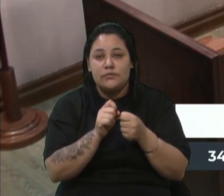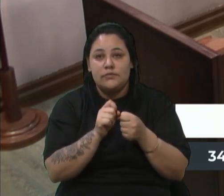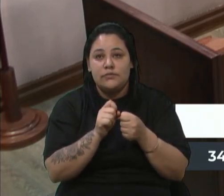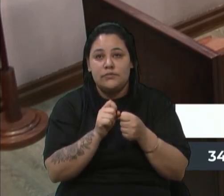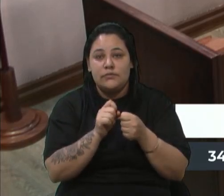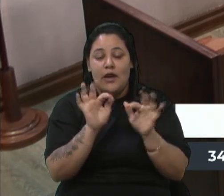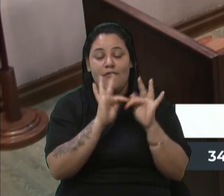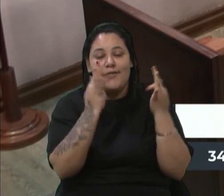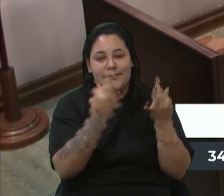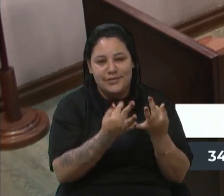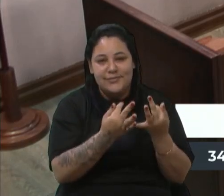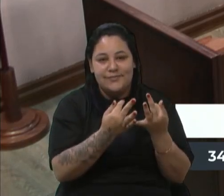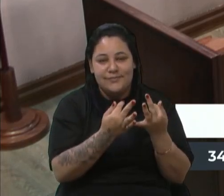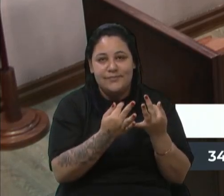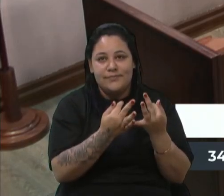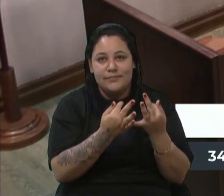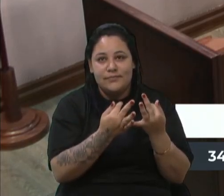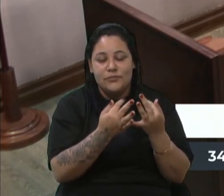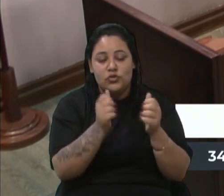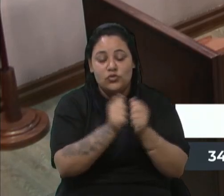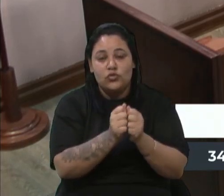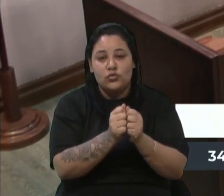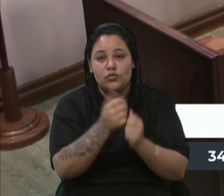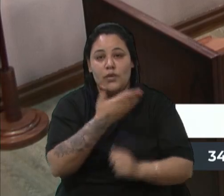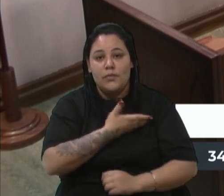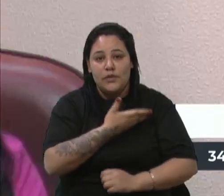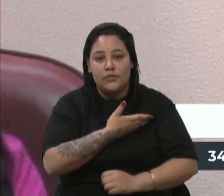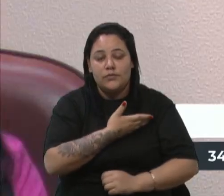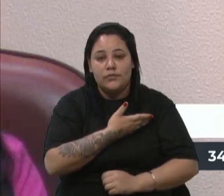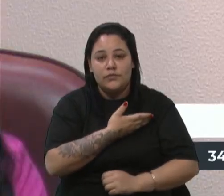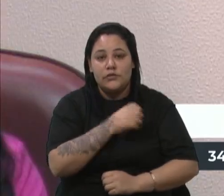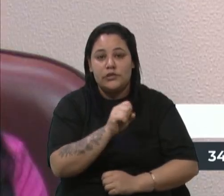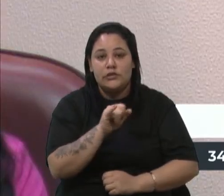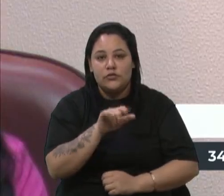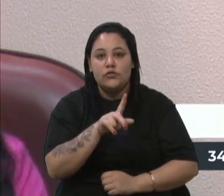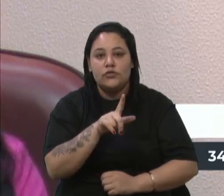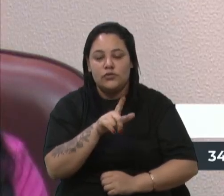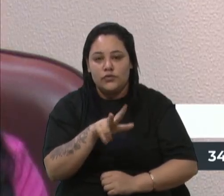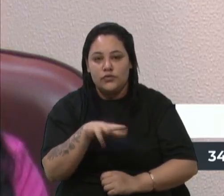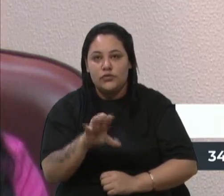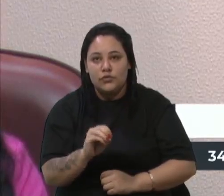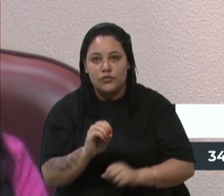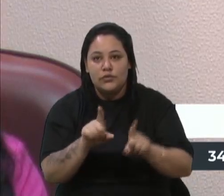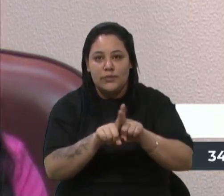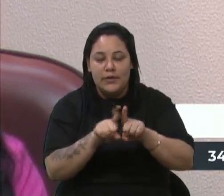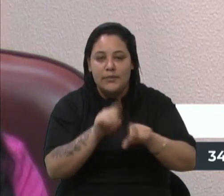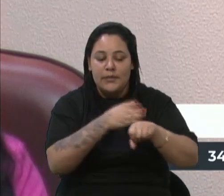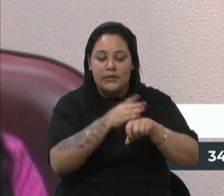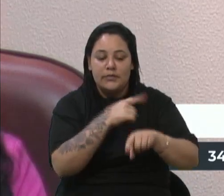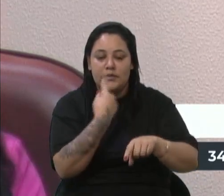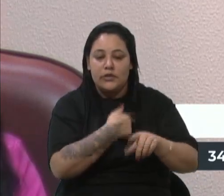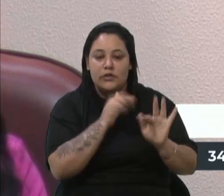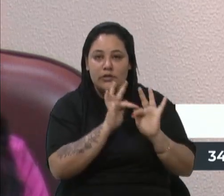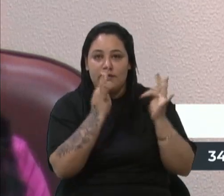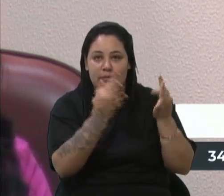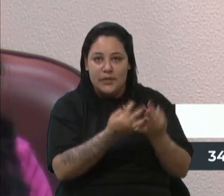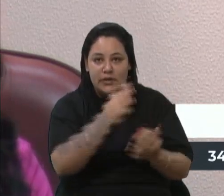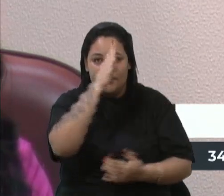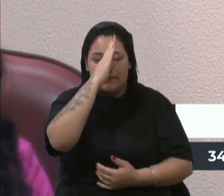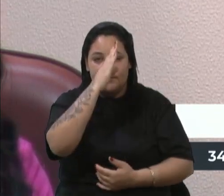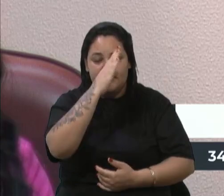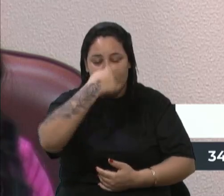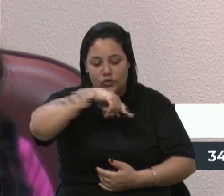através do nosso amigo Silvio que faz parte aí da nossa família Bressan do gabinete